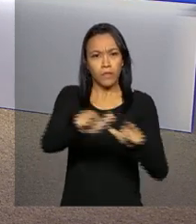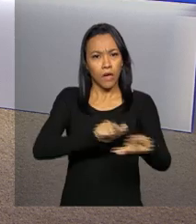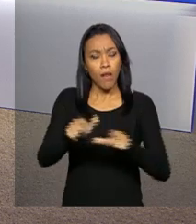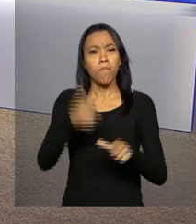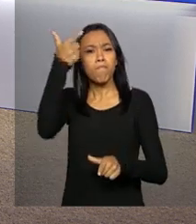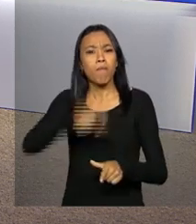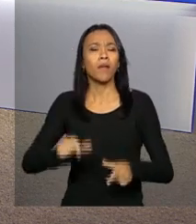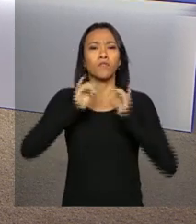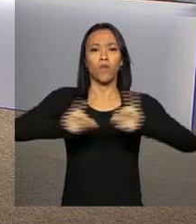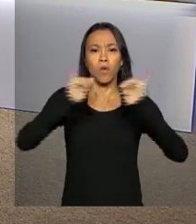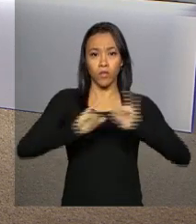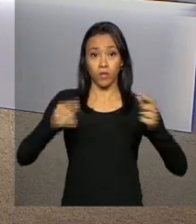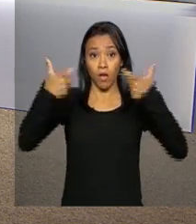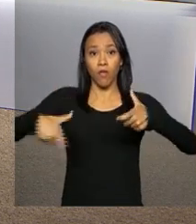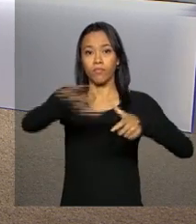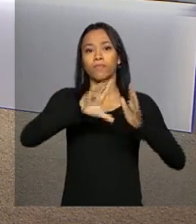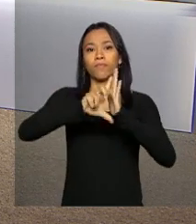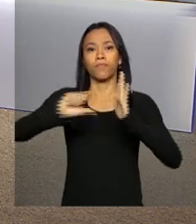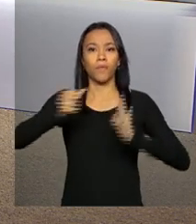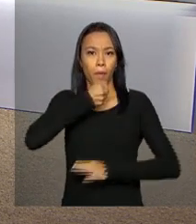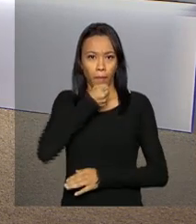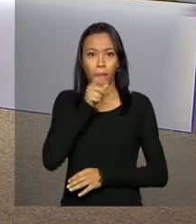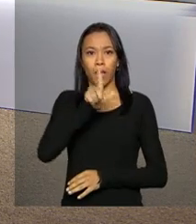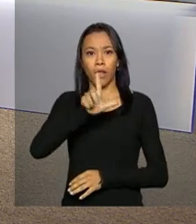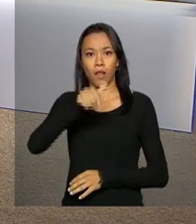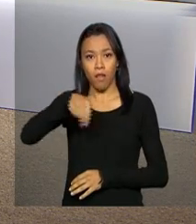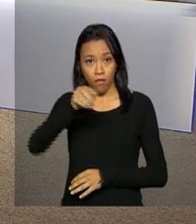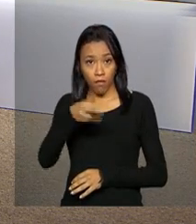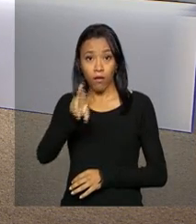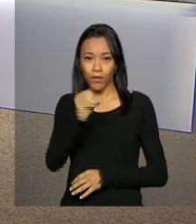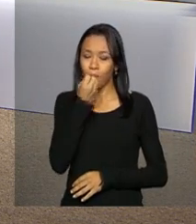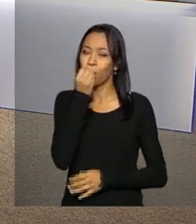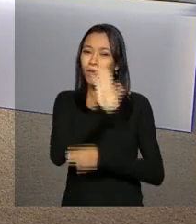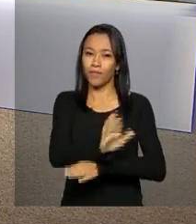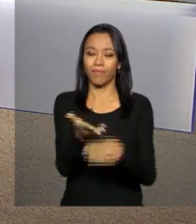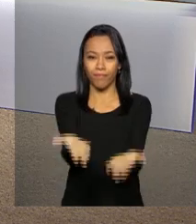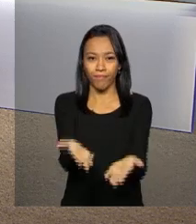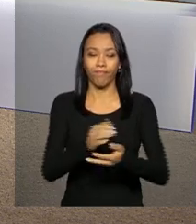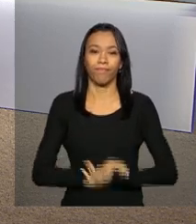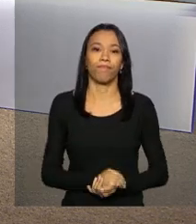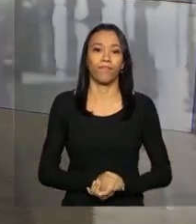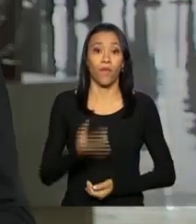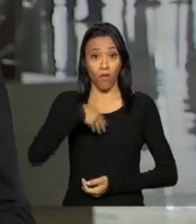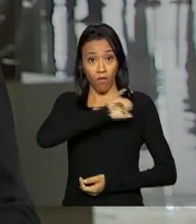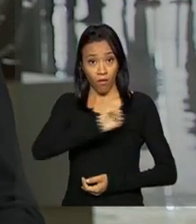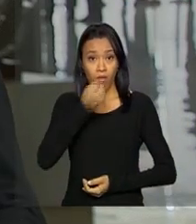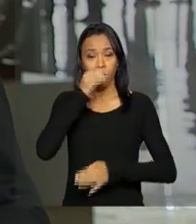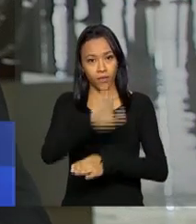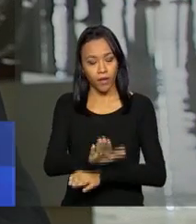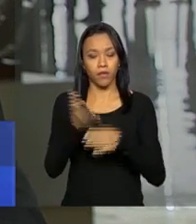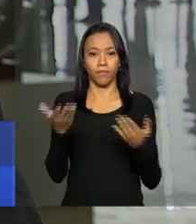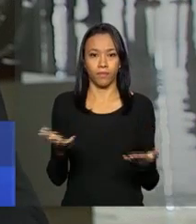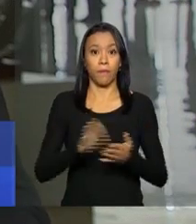informações ao vivo do Palácio do Planalto é o repórter Leandro Alarcon Oi Leandro boa tarde oi Daniele Boa tarde olha